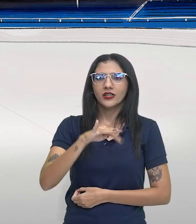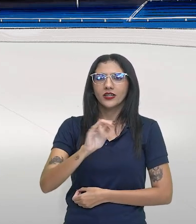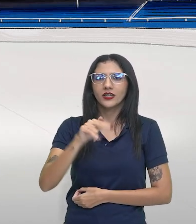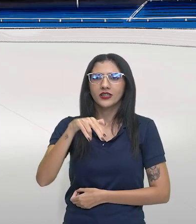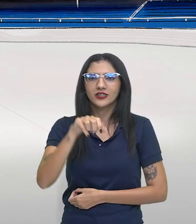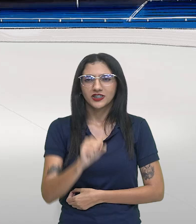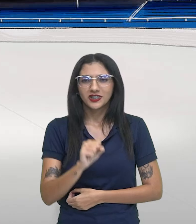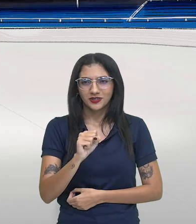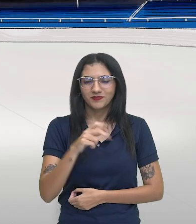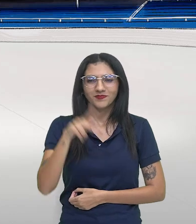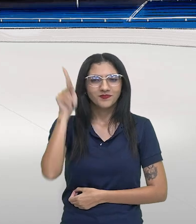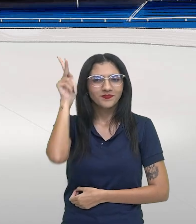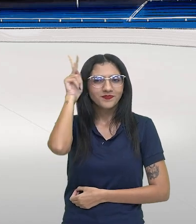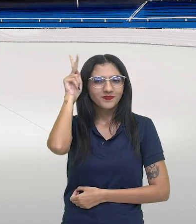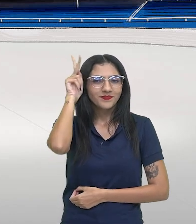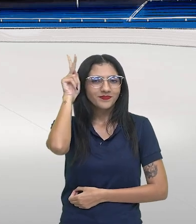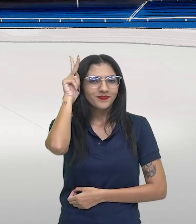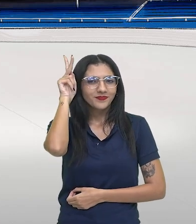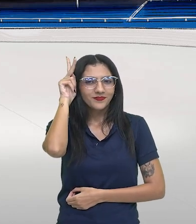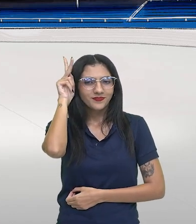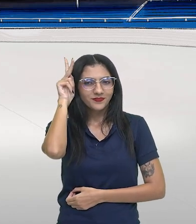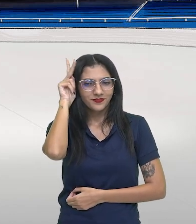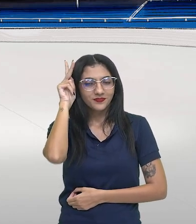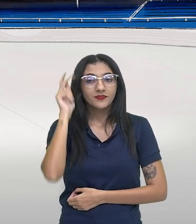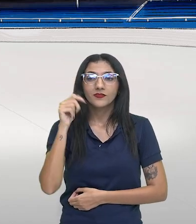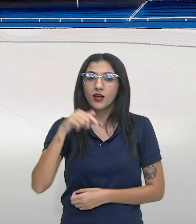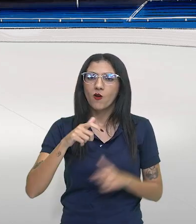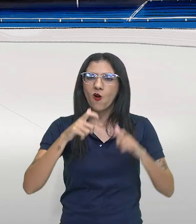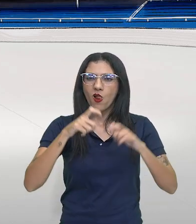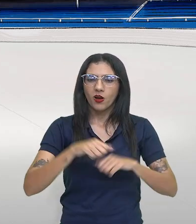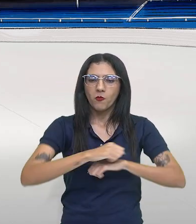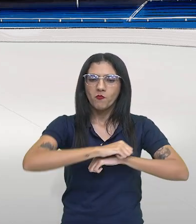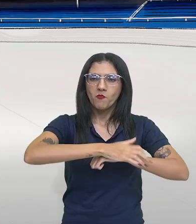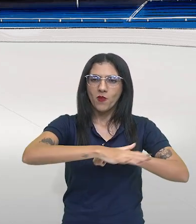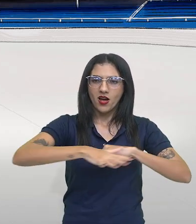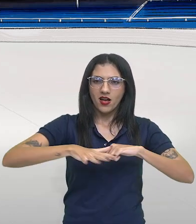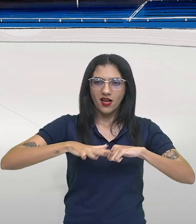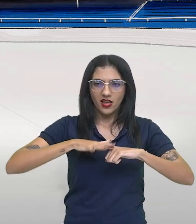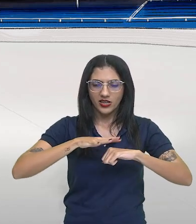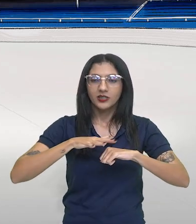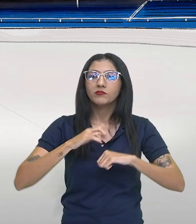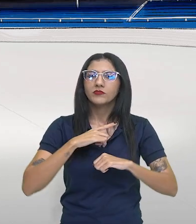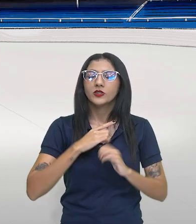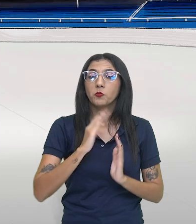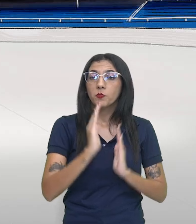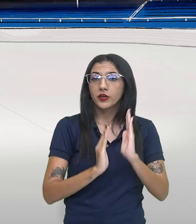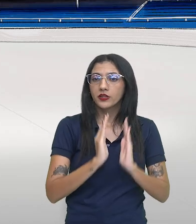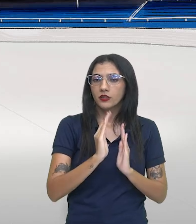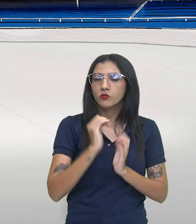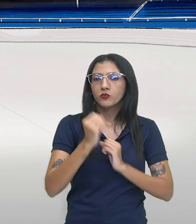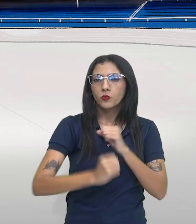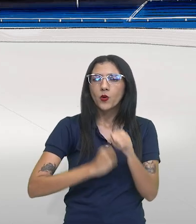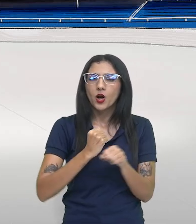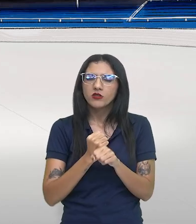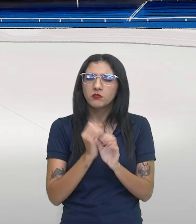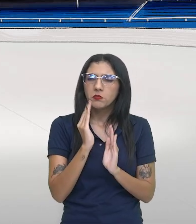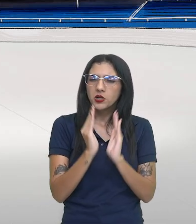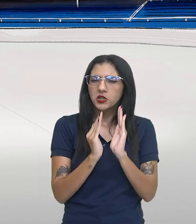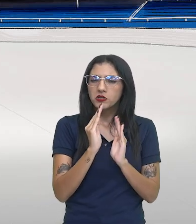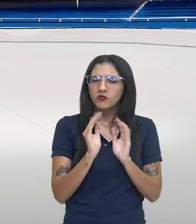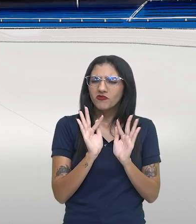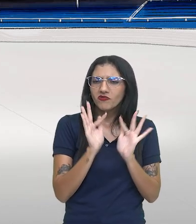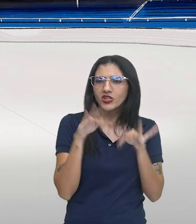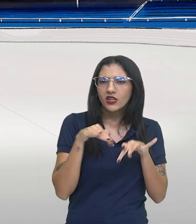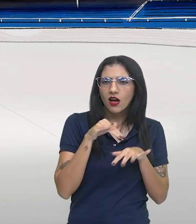acontece esse festival. É uma ilha que recebe ali durante uma época do ano, geralmente ali final de